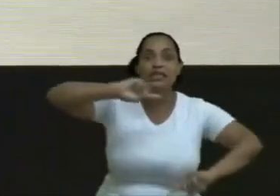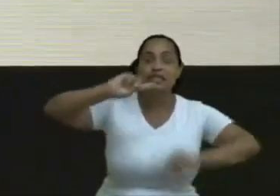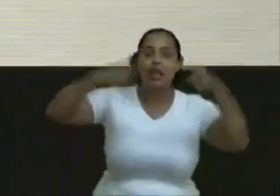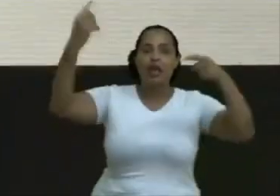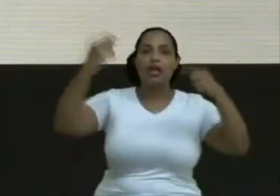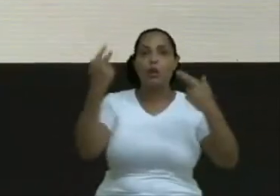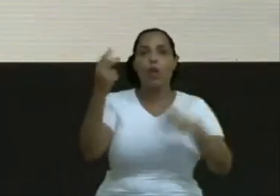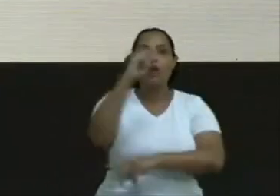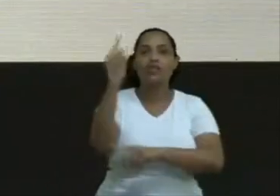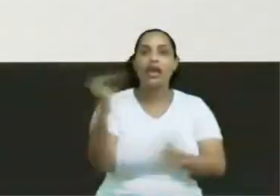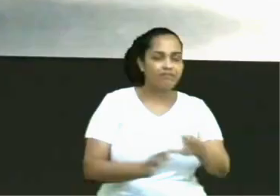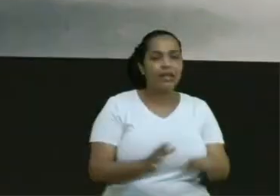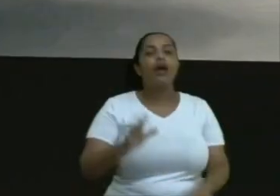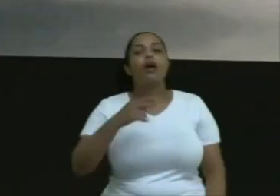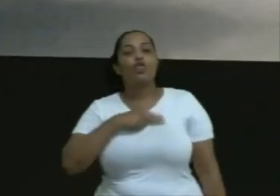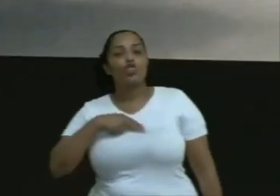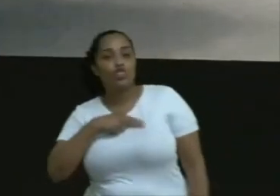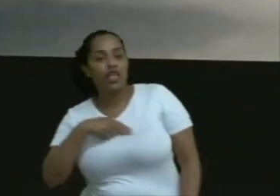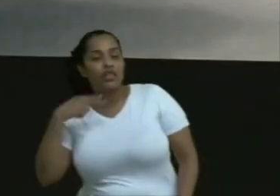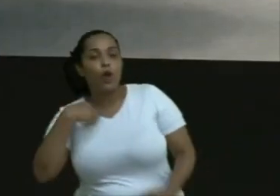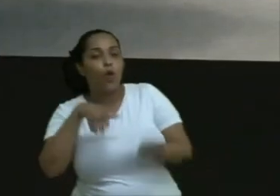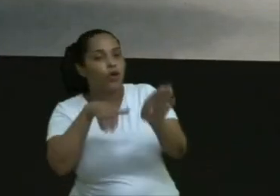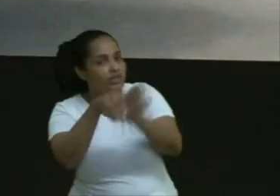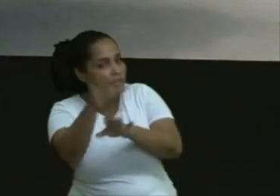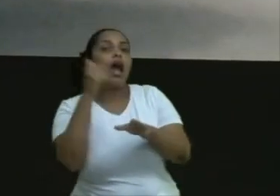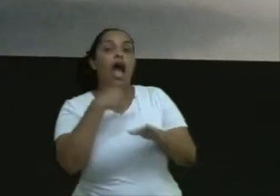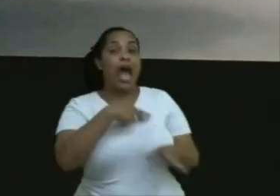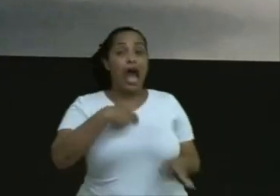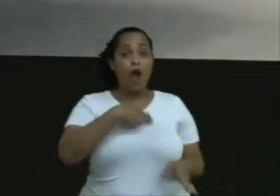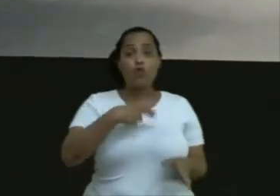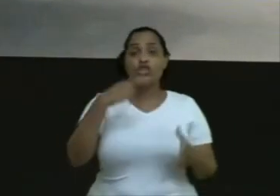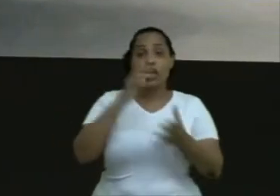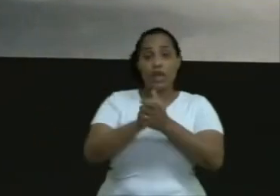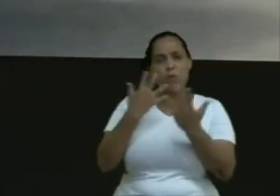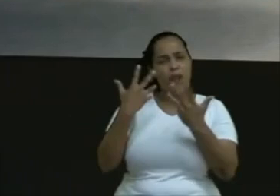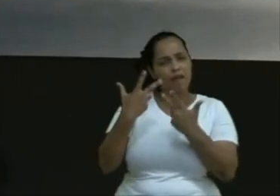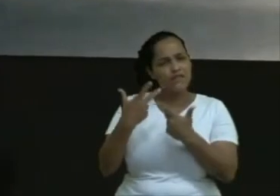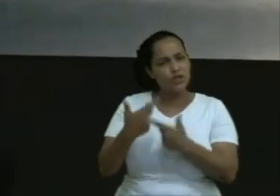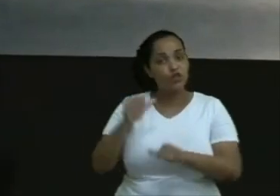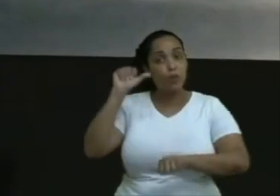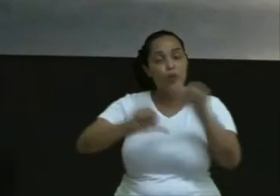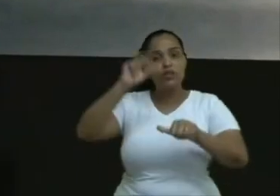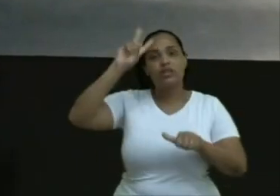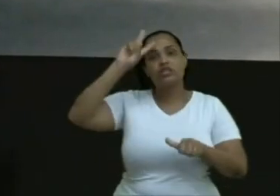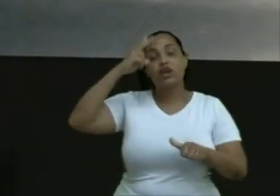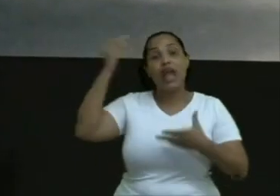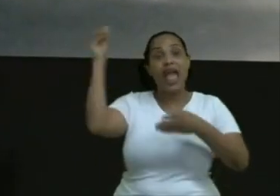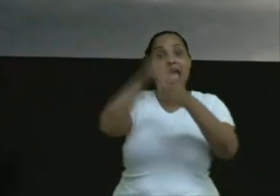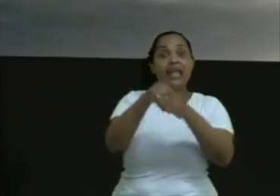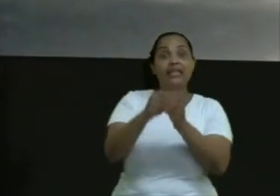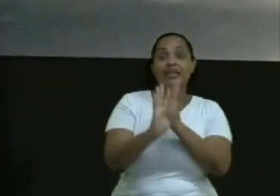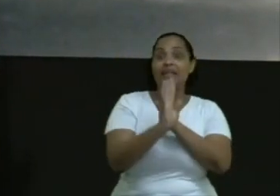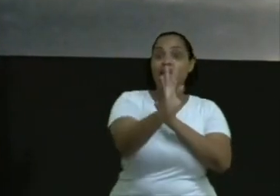onda de Zaqueu acontecesse? A Ruth casa com um homem formidável, muda a sua história, entra para a história